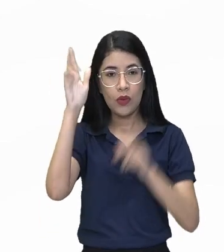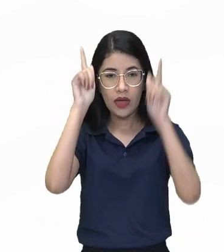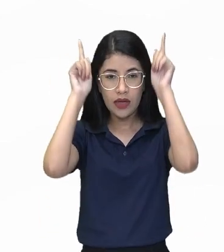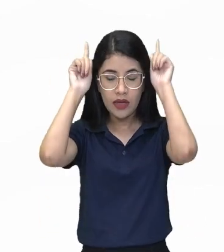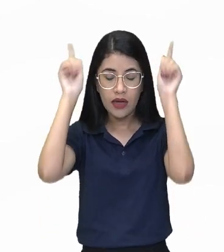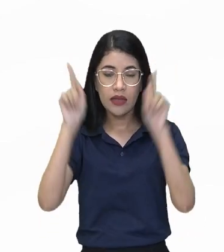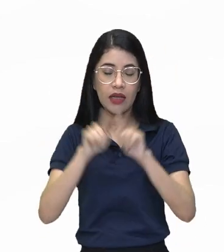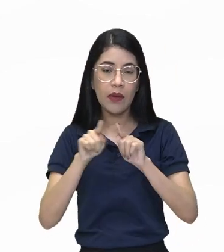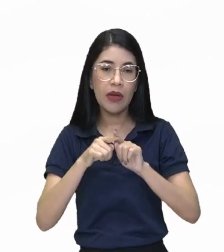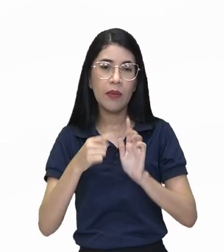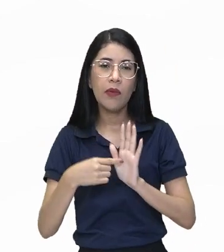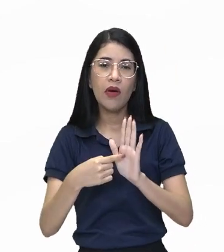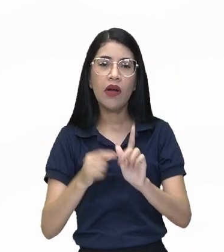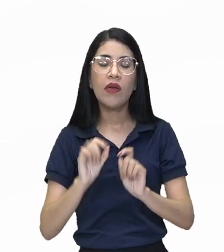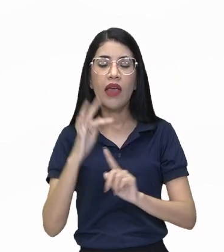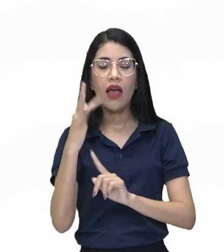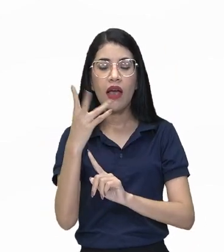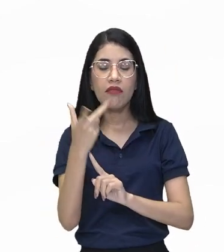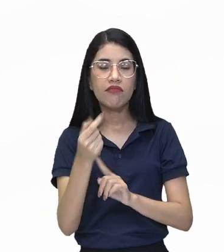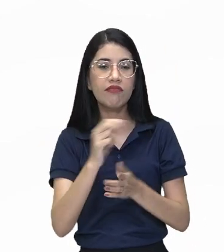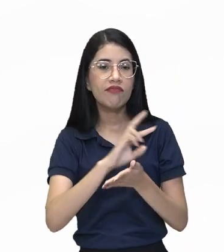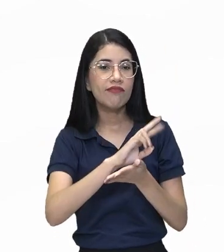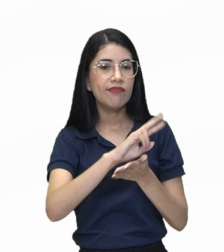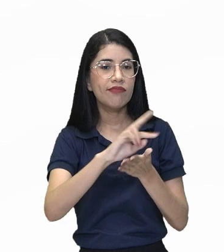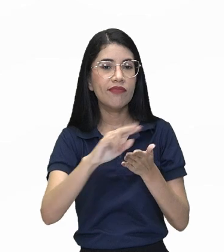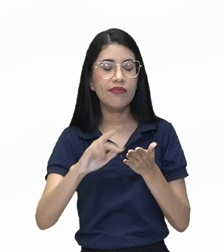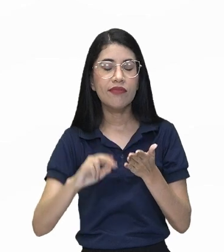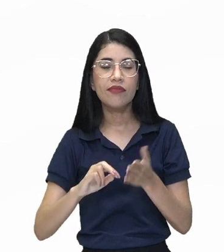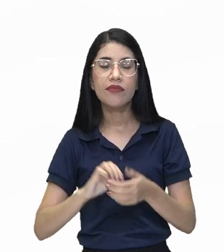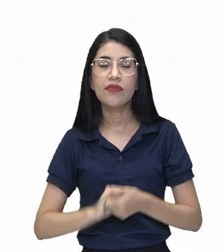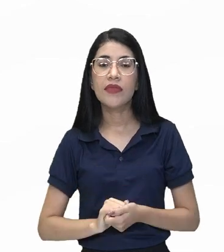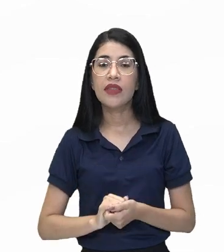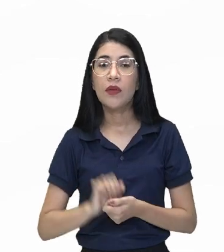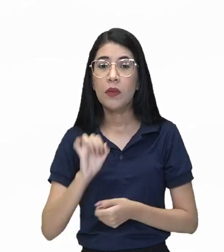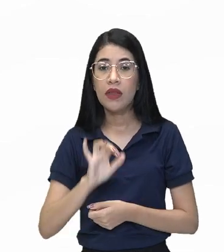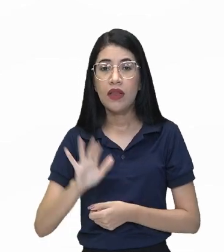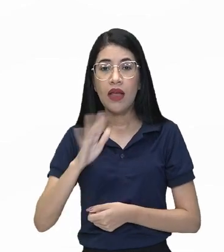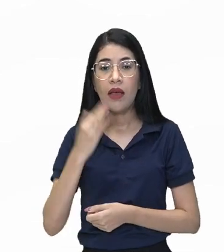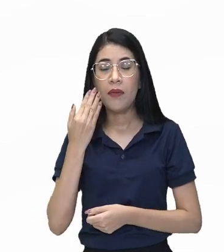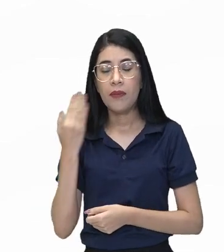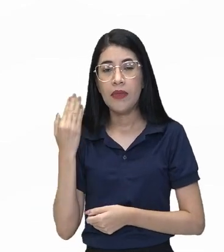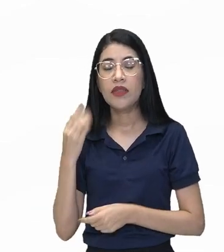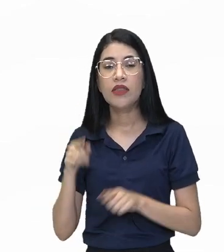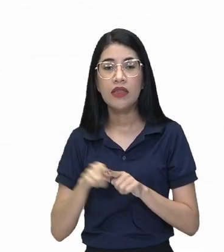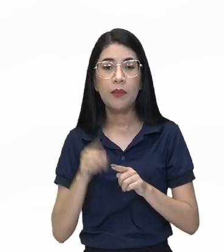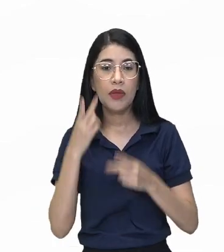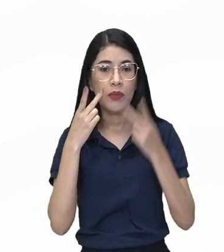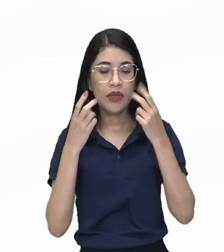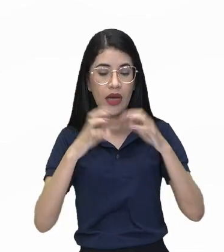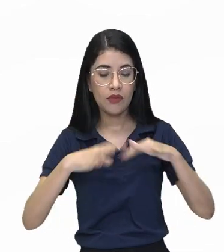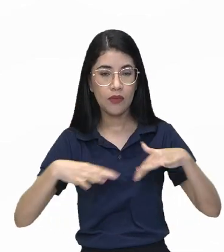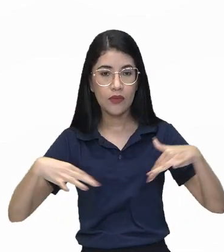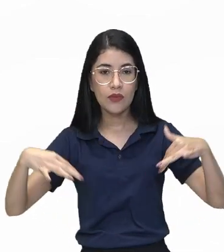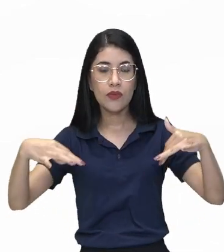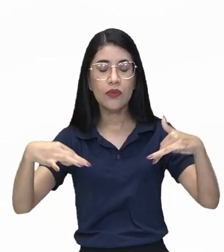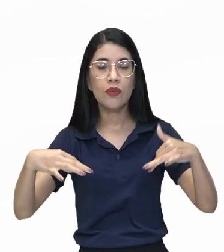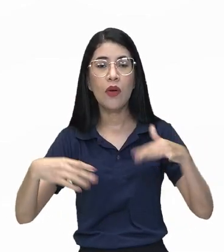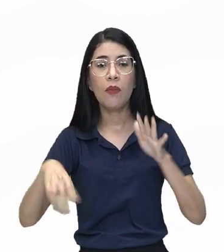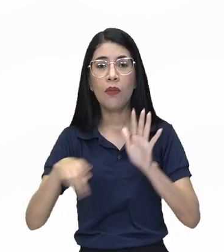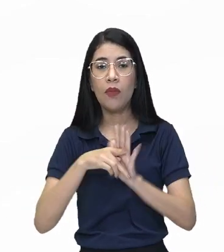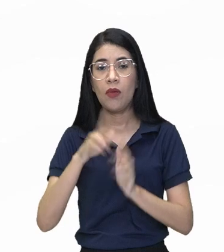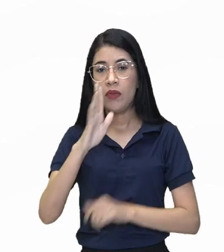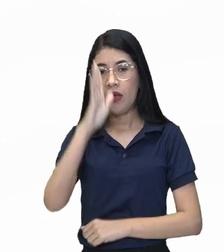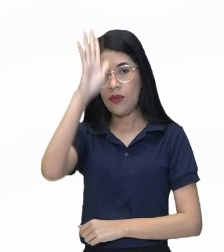a questão das artes. Então aí nós temos a imagem de um teatro também, né,